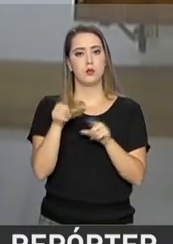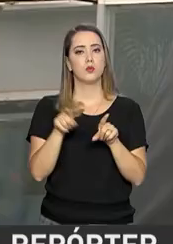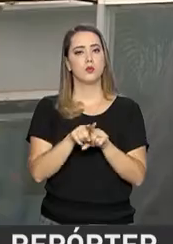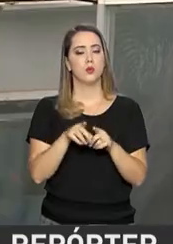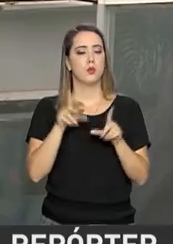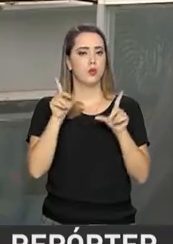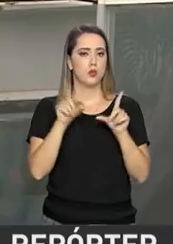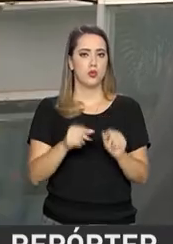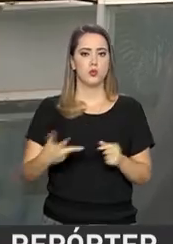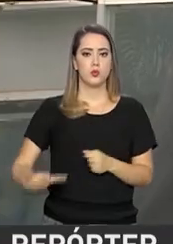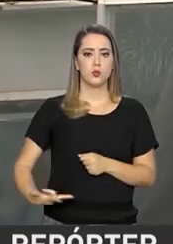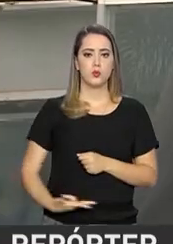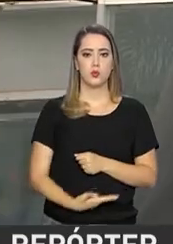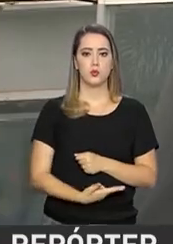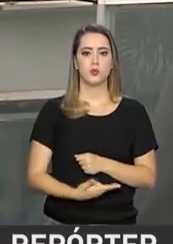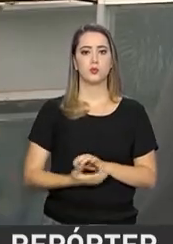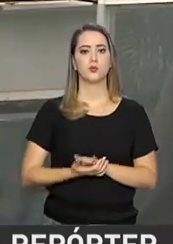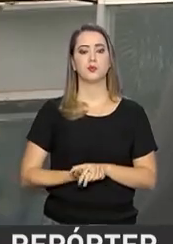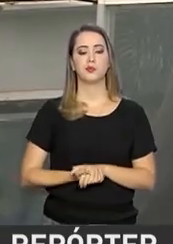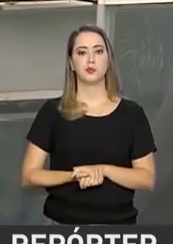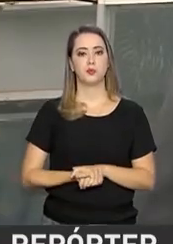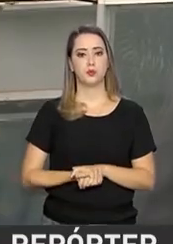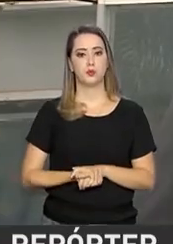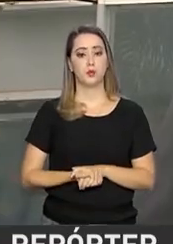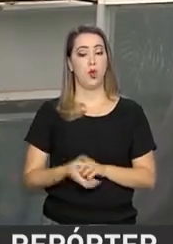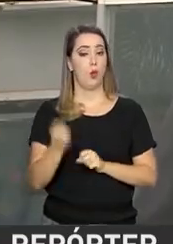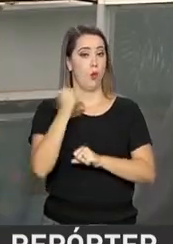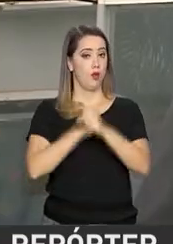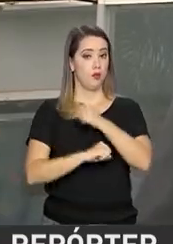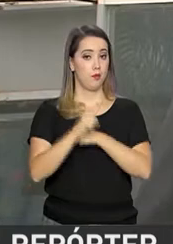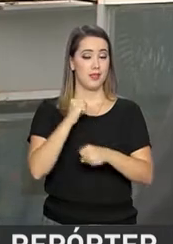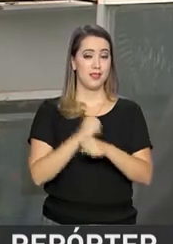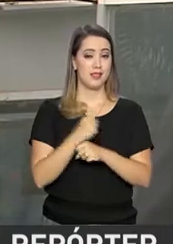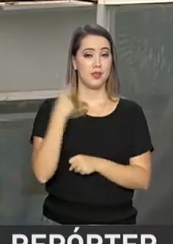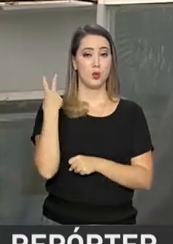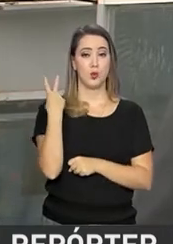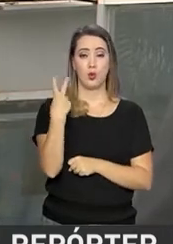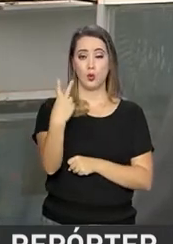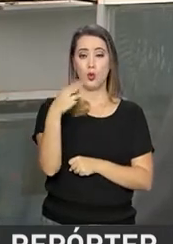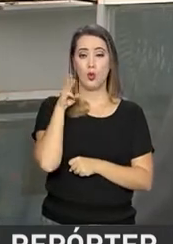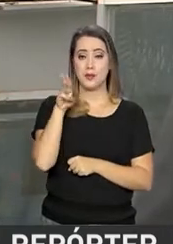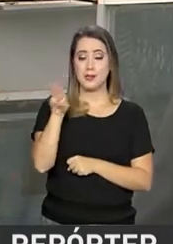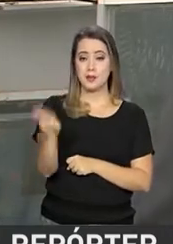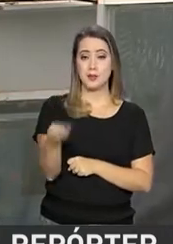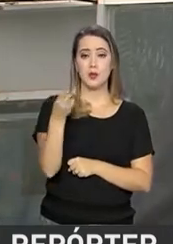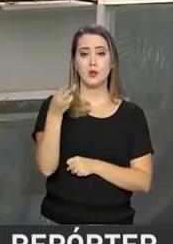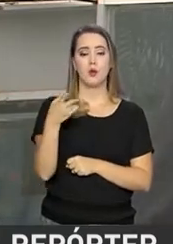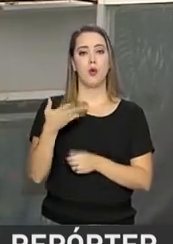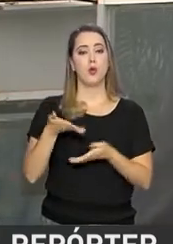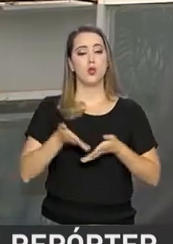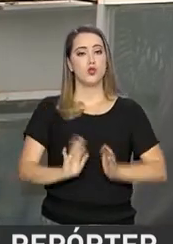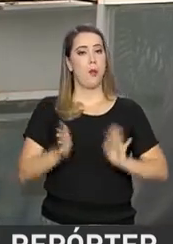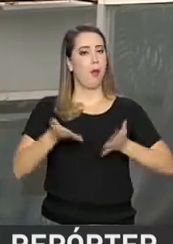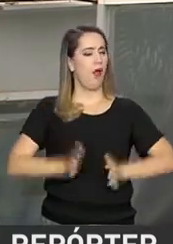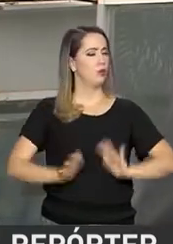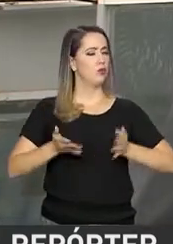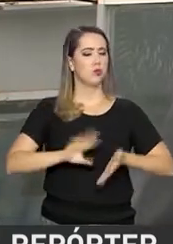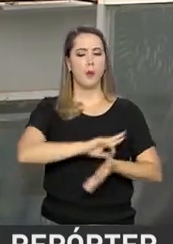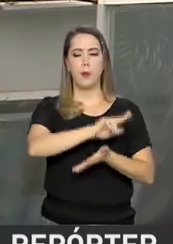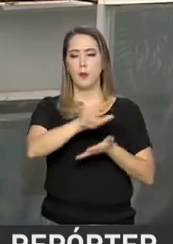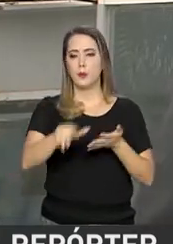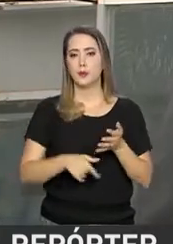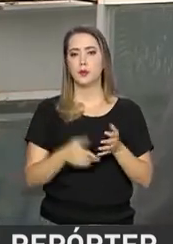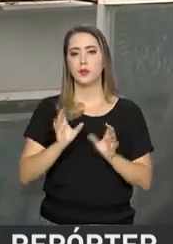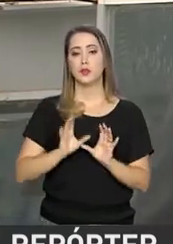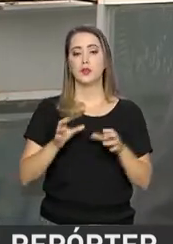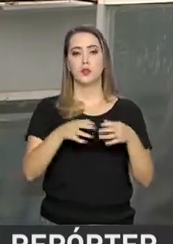sus só no ano passado foram cerca de dois milhões e setecentos mil patos realizados no país na rede